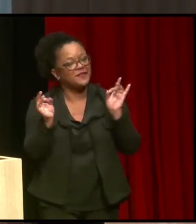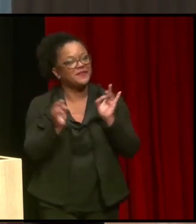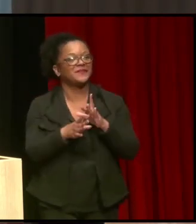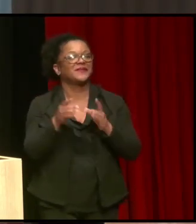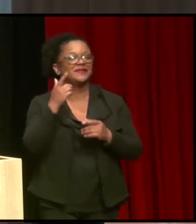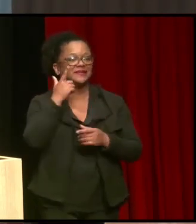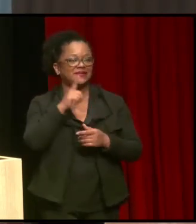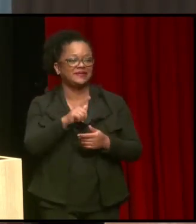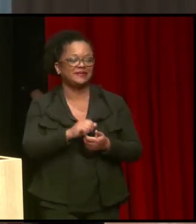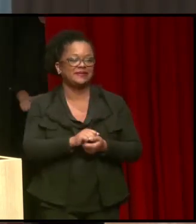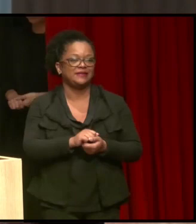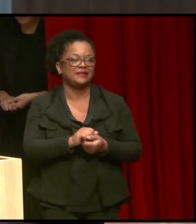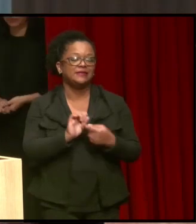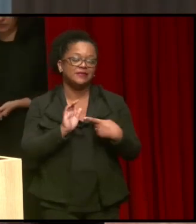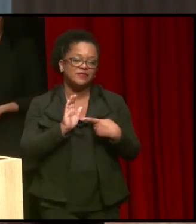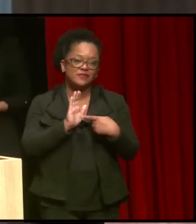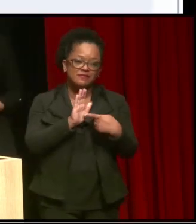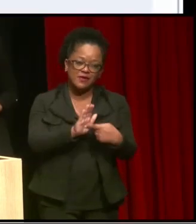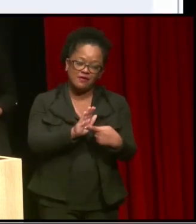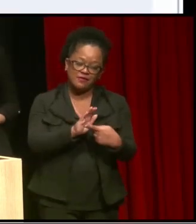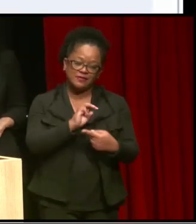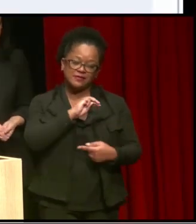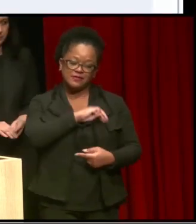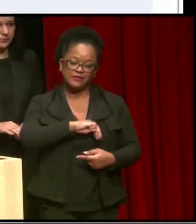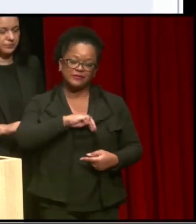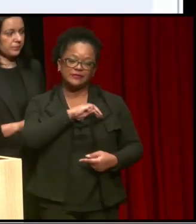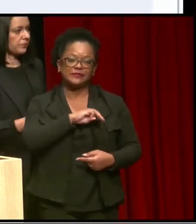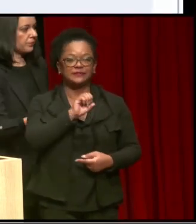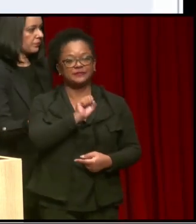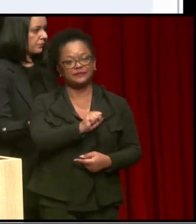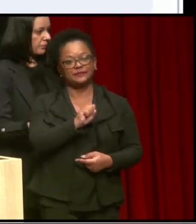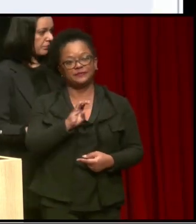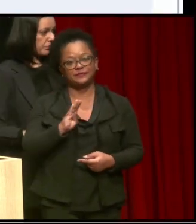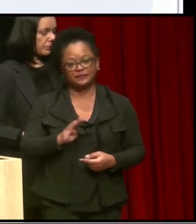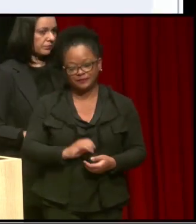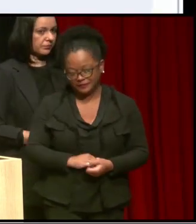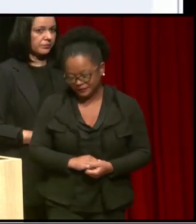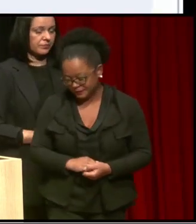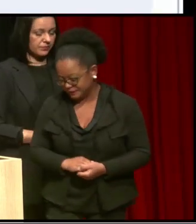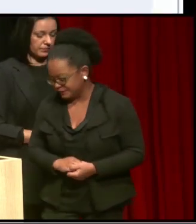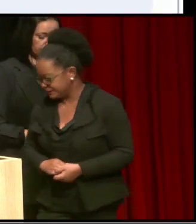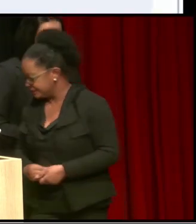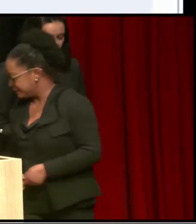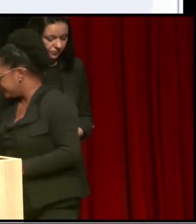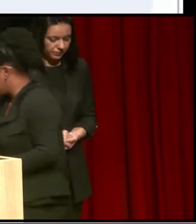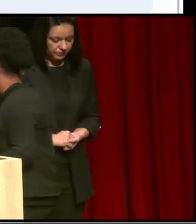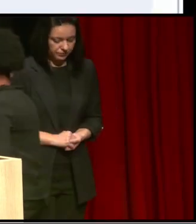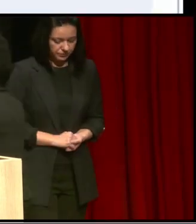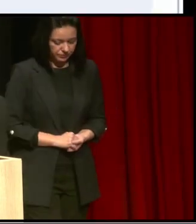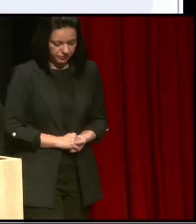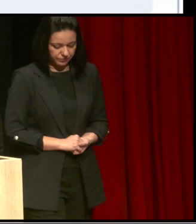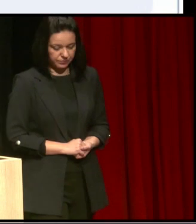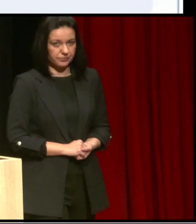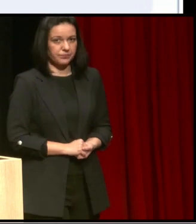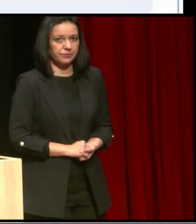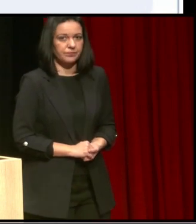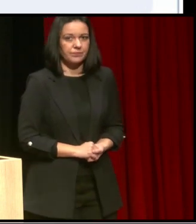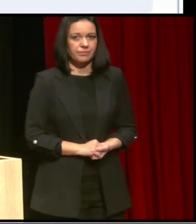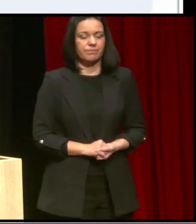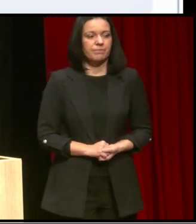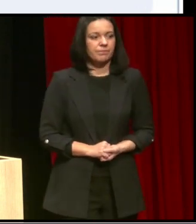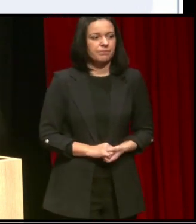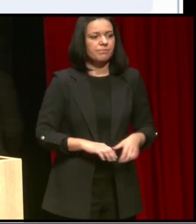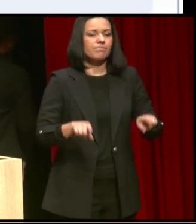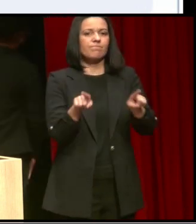a missão da SBB, transformar vidas com a palavra de Deus. E quem faz